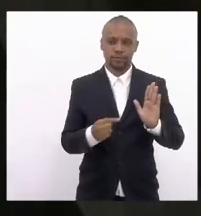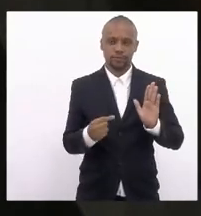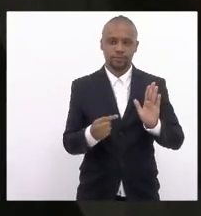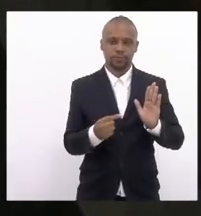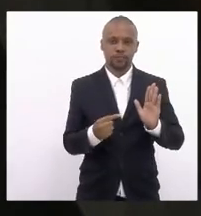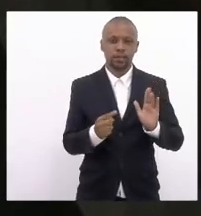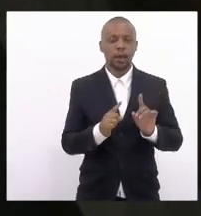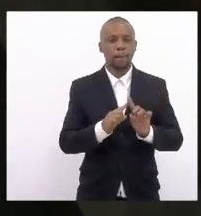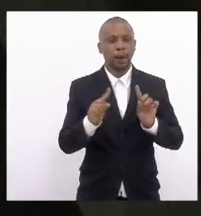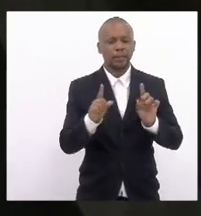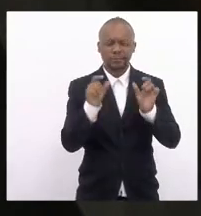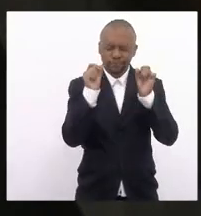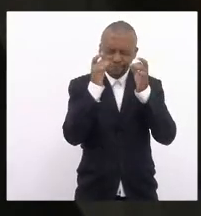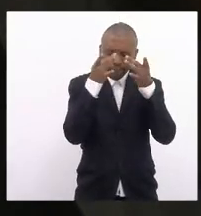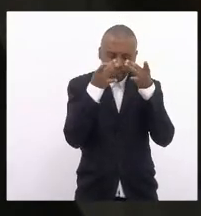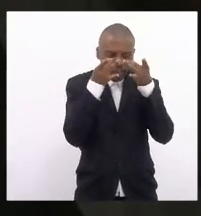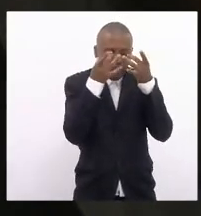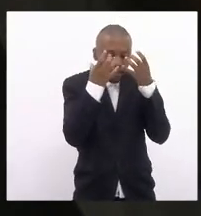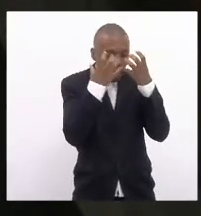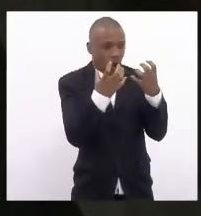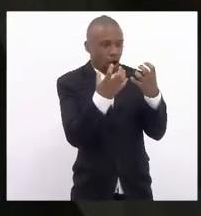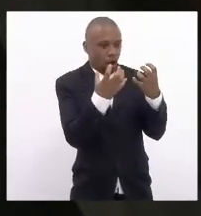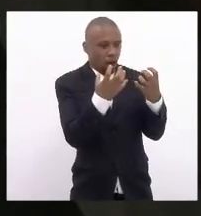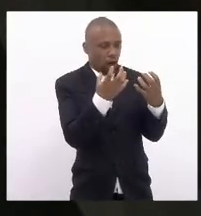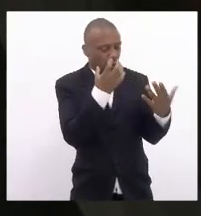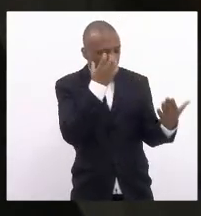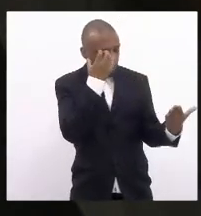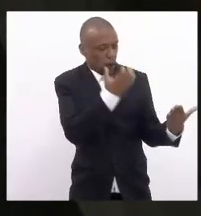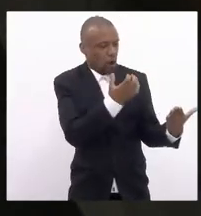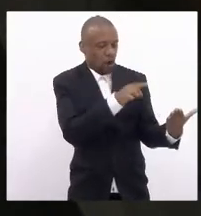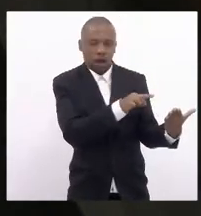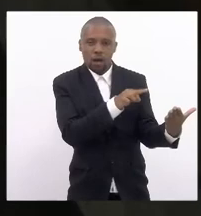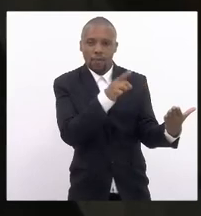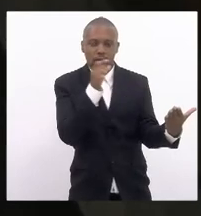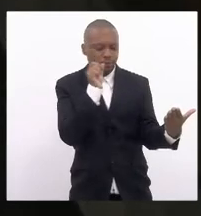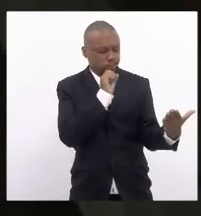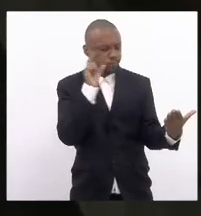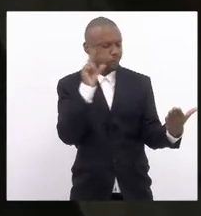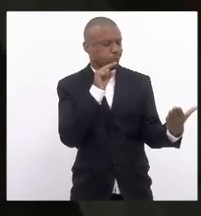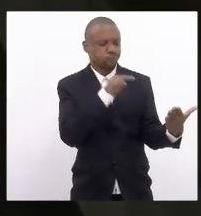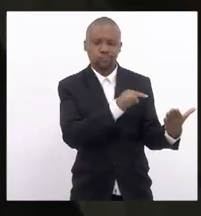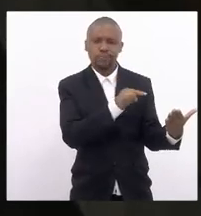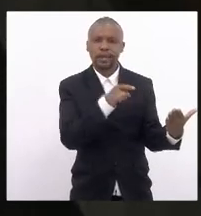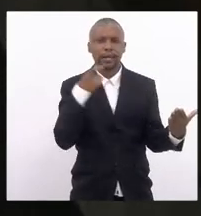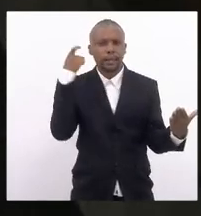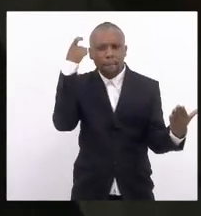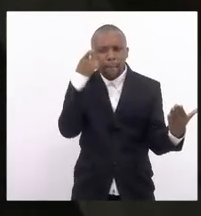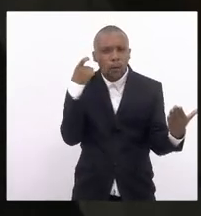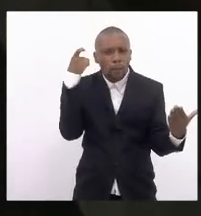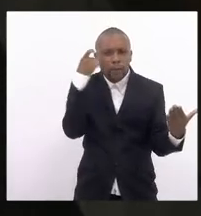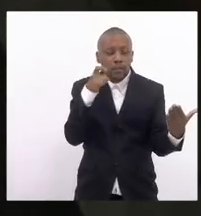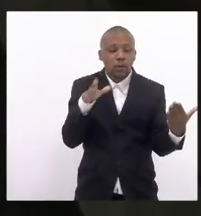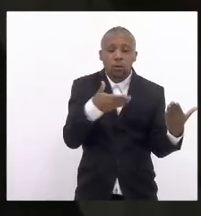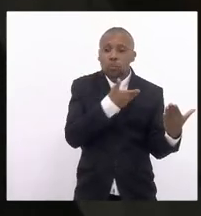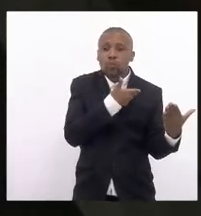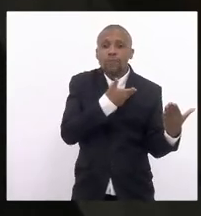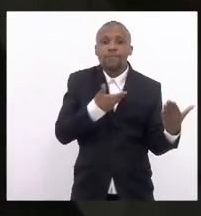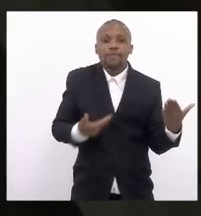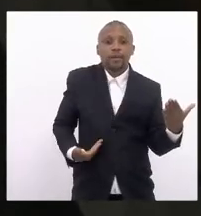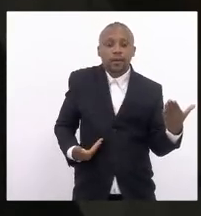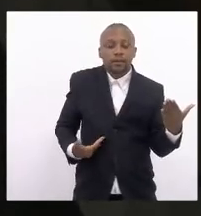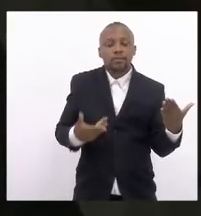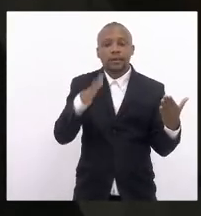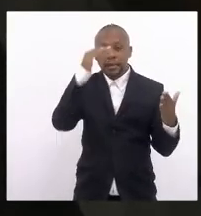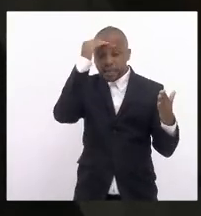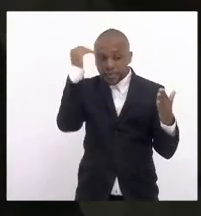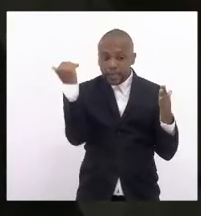O que me chama a atenção, deputada enfermeira Rejane, que esta preocupação do governo em